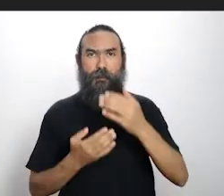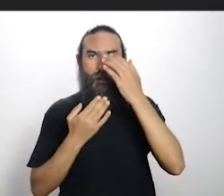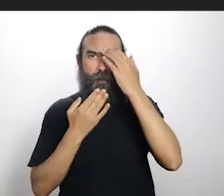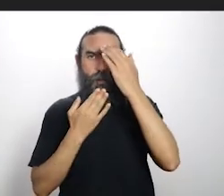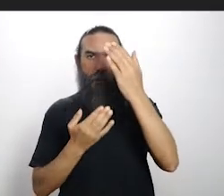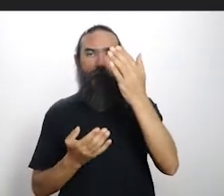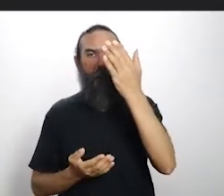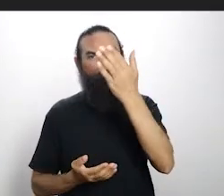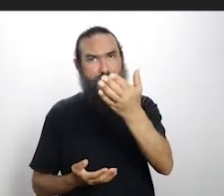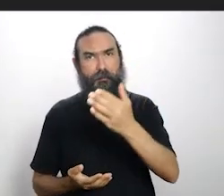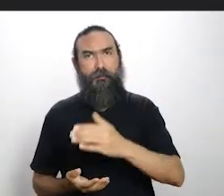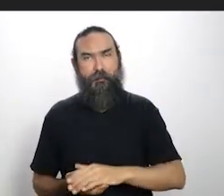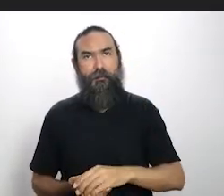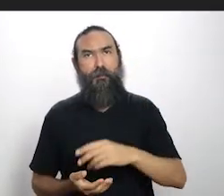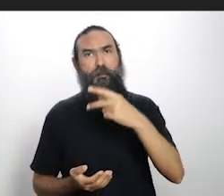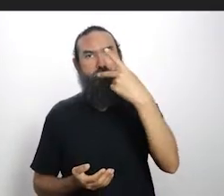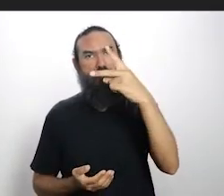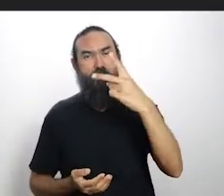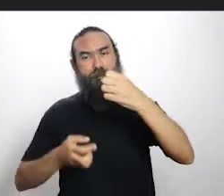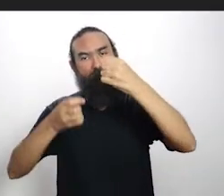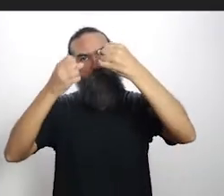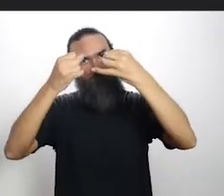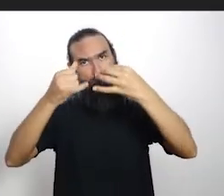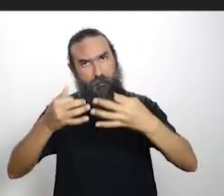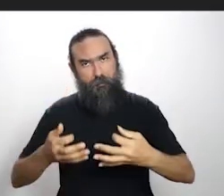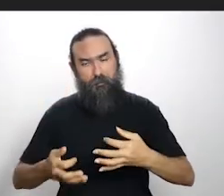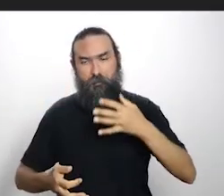Obrigada, Zica, pela sua explanação.